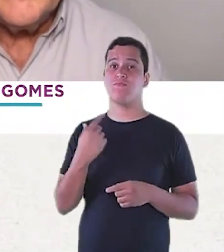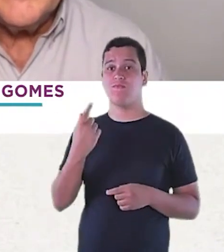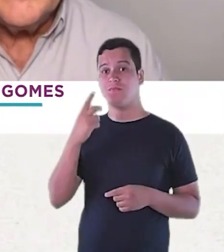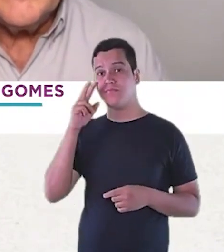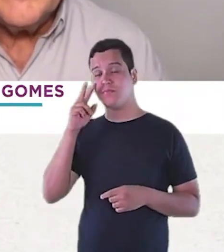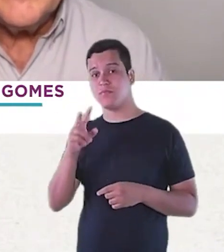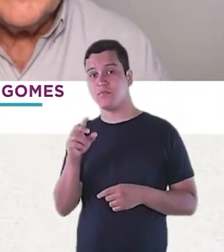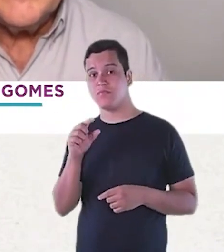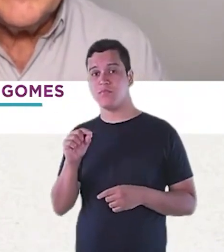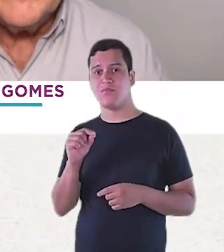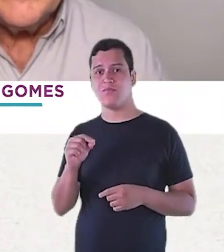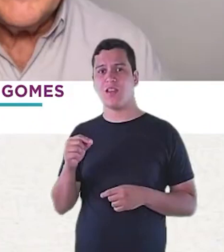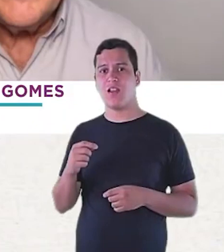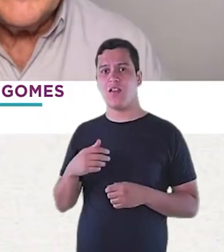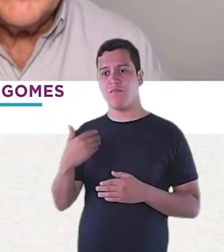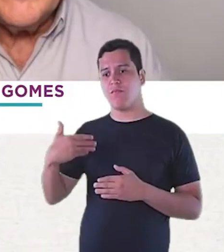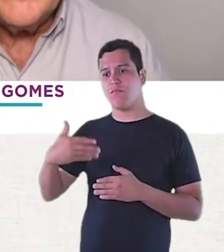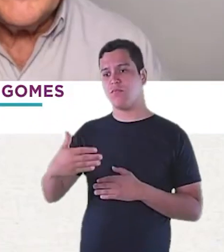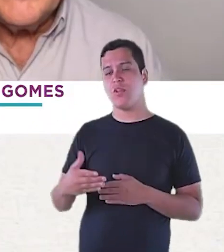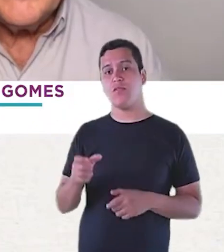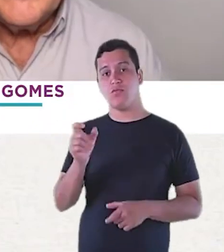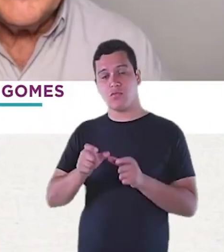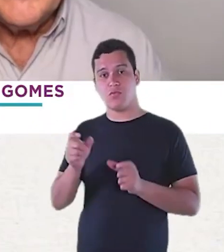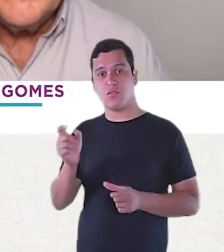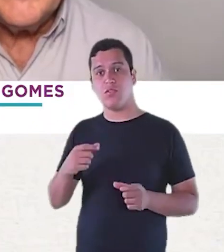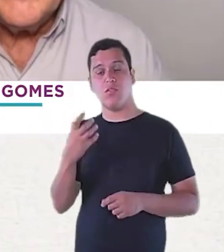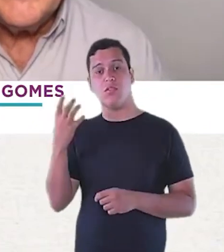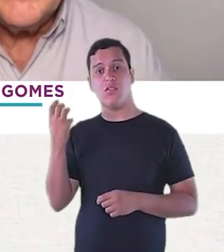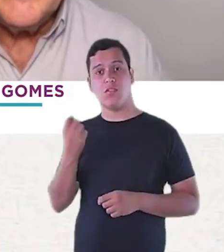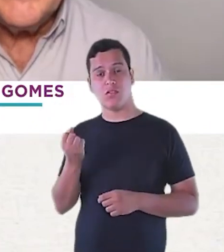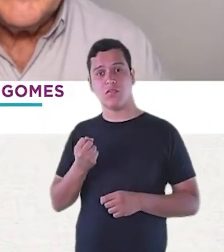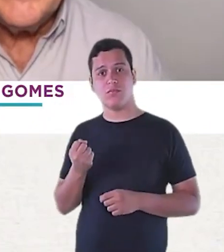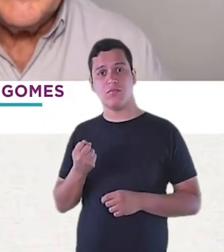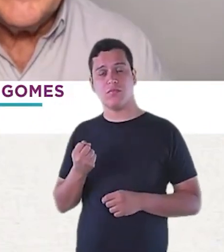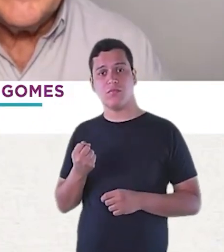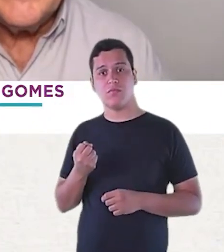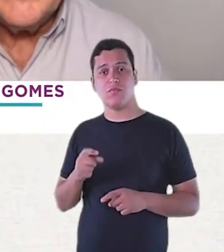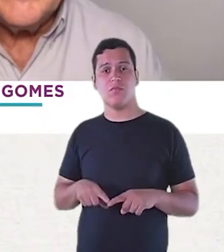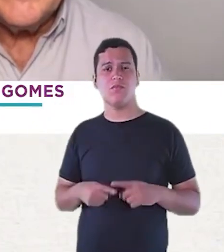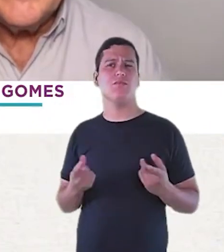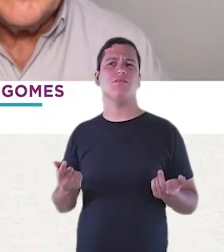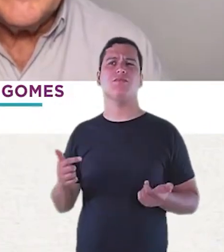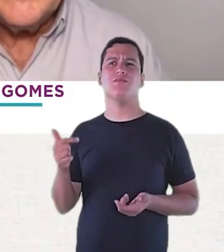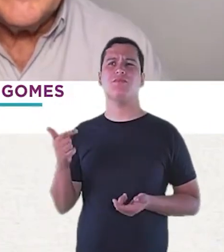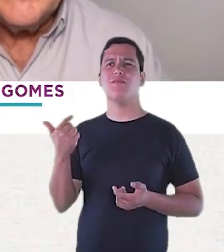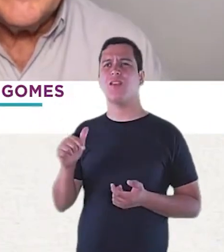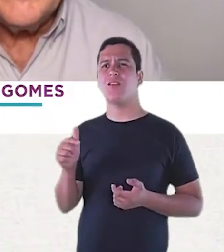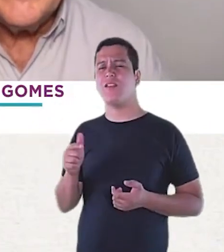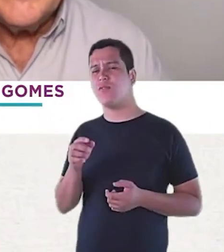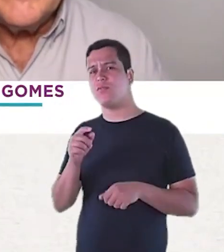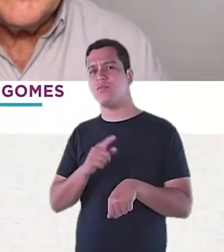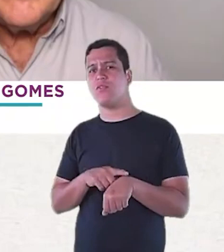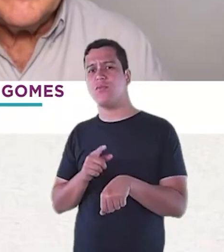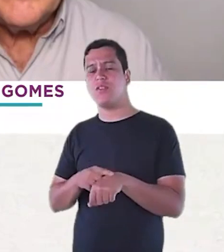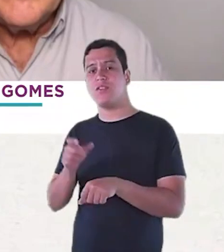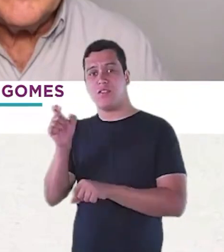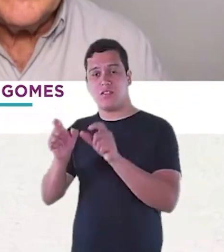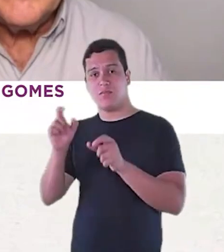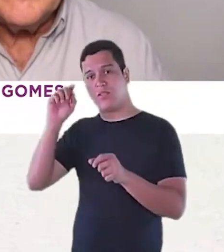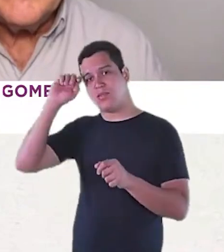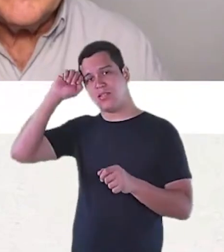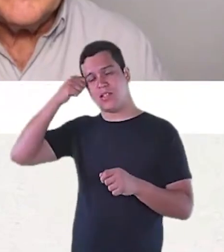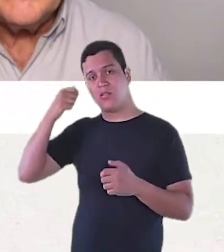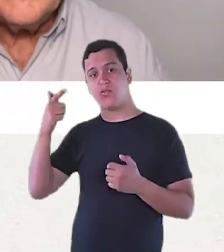processo foi um processo branco. No entanto, não houve um momento que o negro conseguiu romper esse